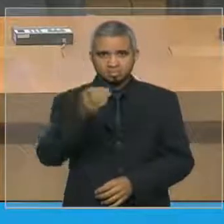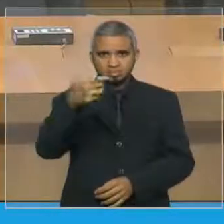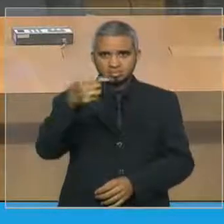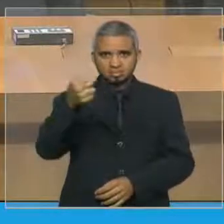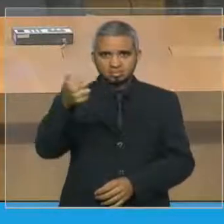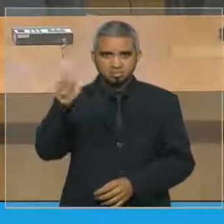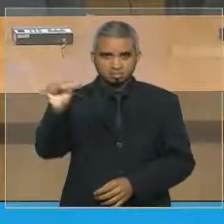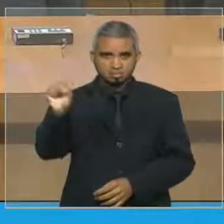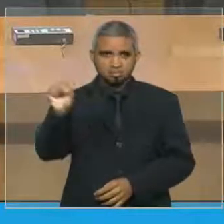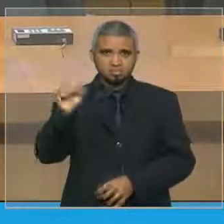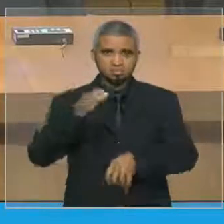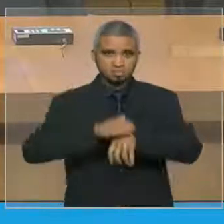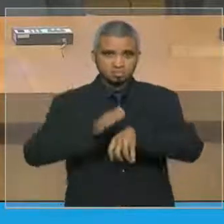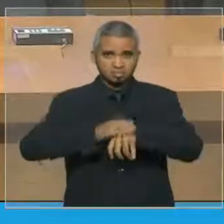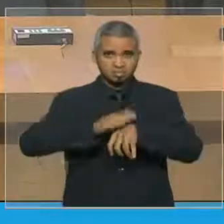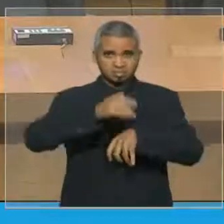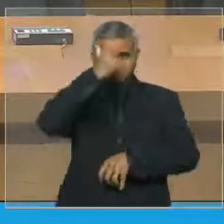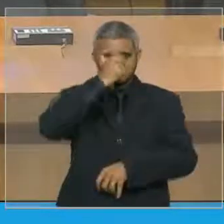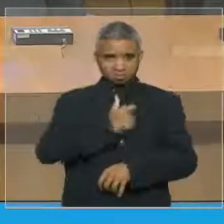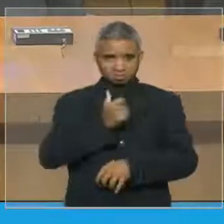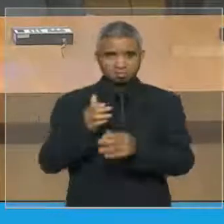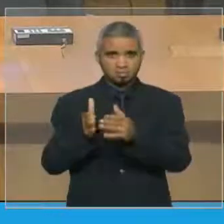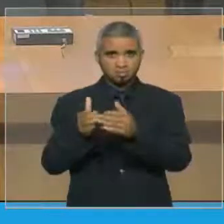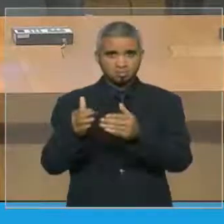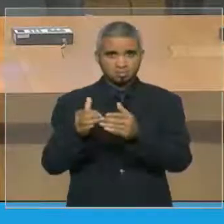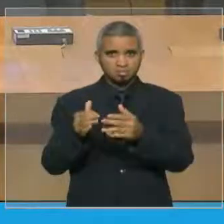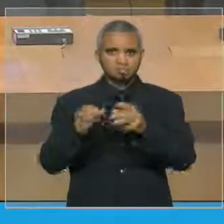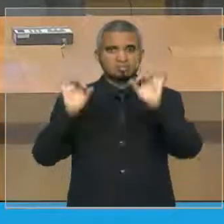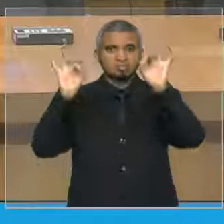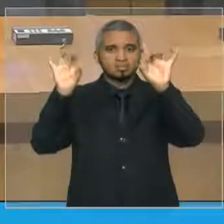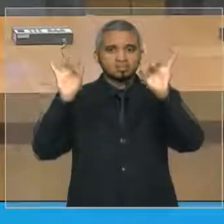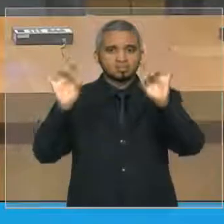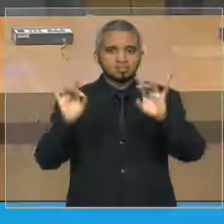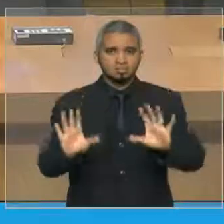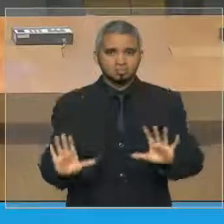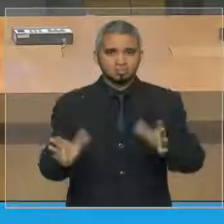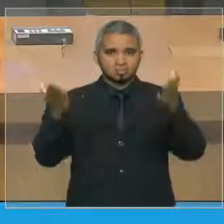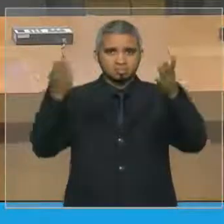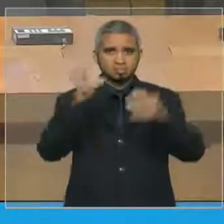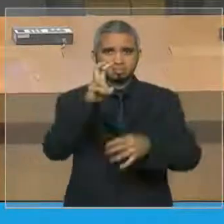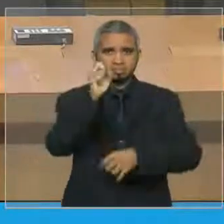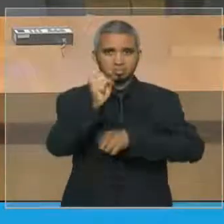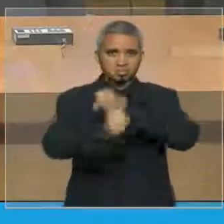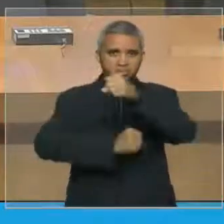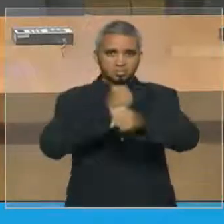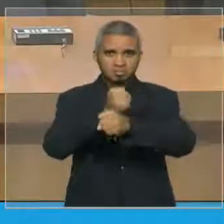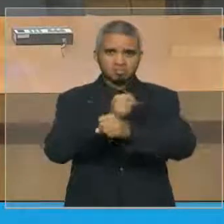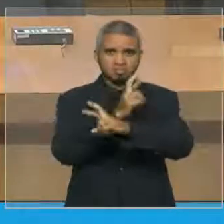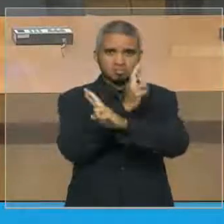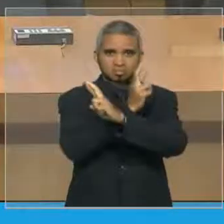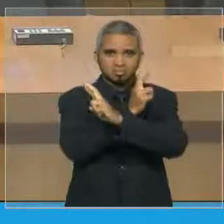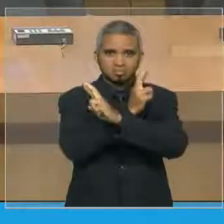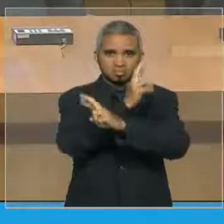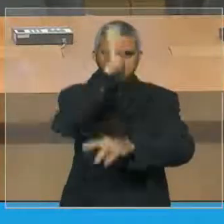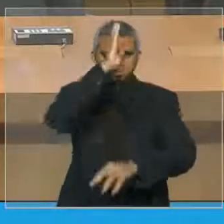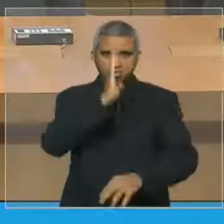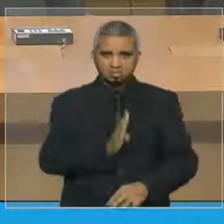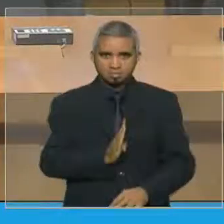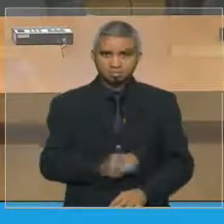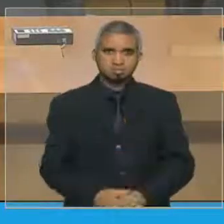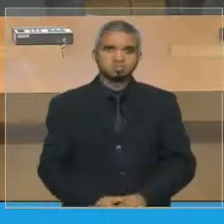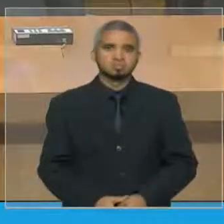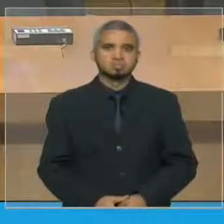429/2018, de minha autoria, em comemoração aos 50 anos da Receita Federal do Brasil.